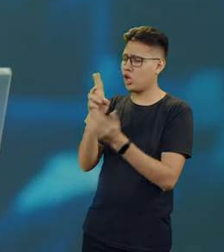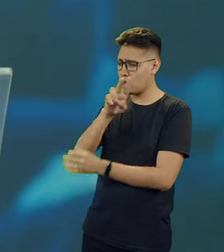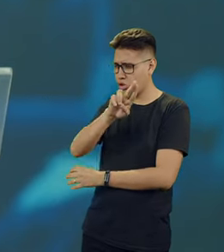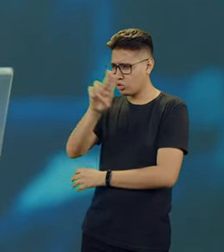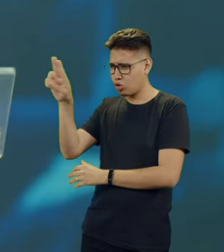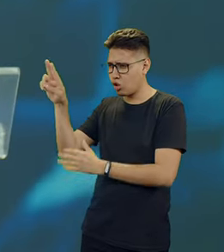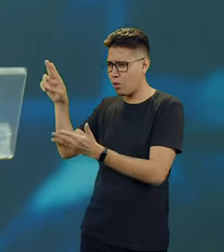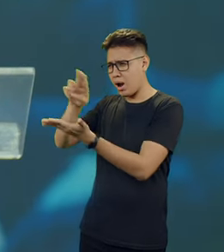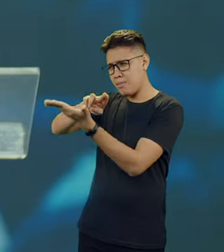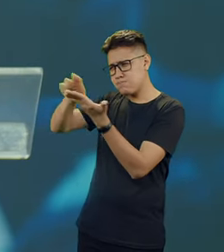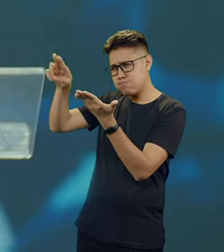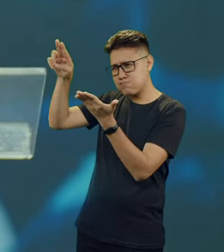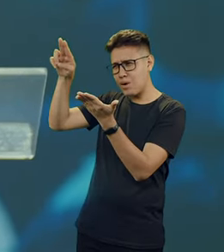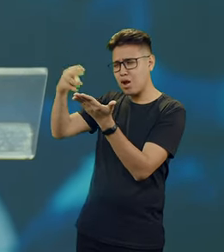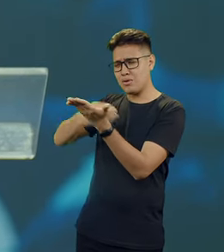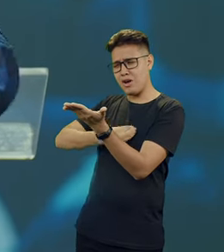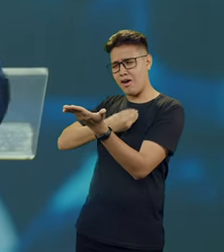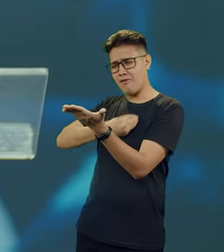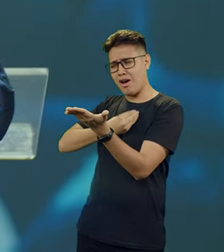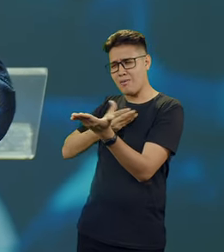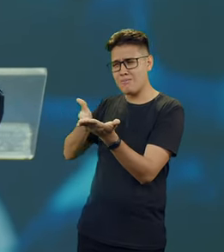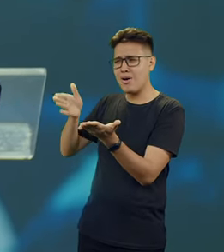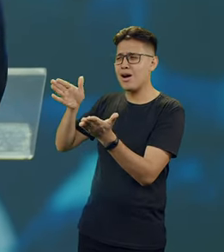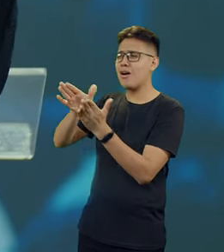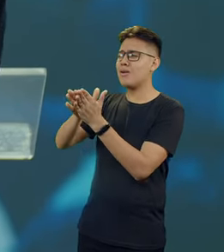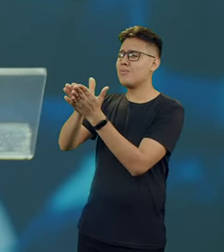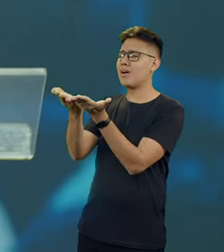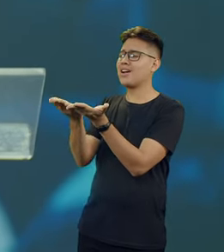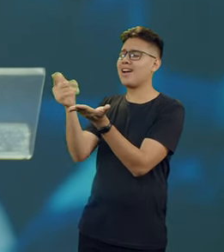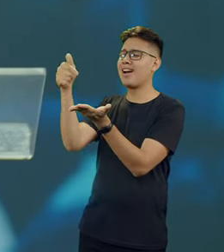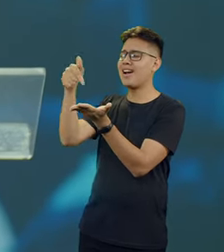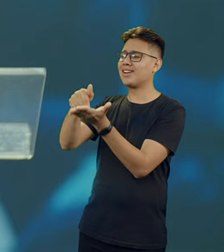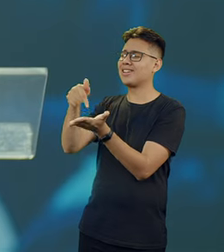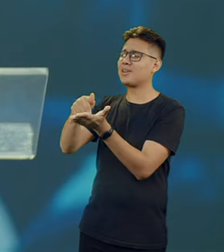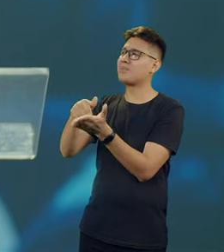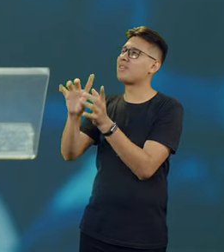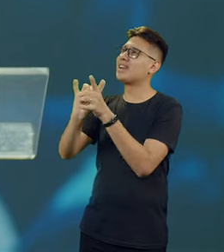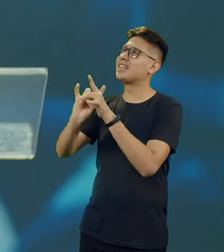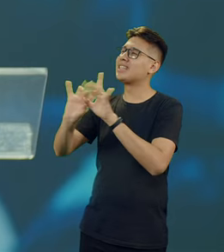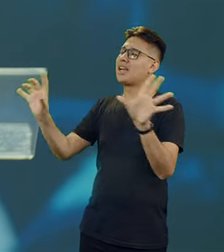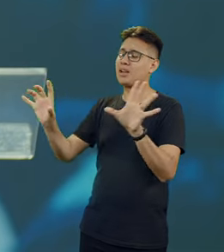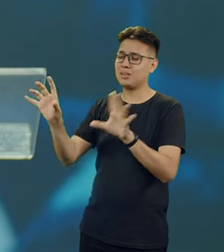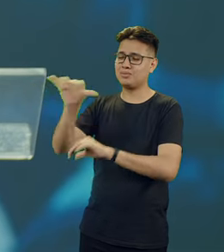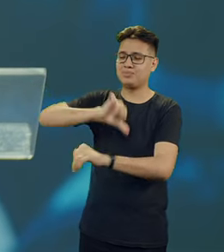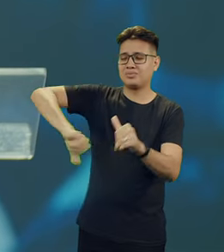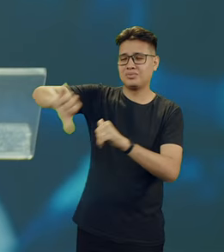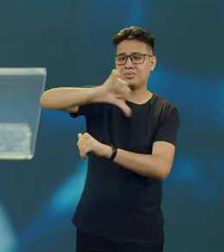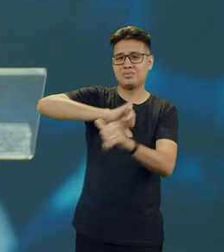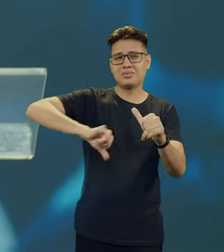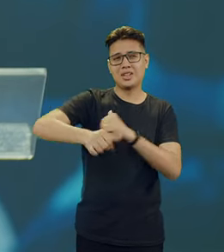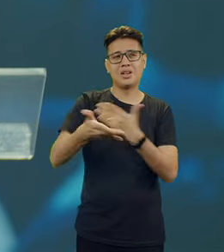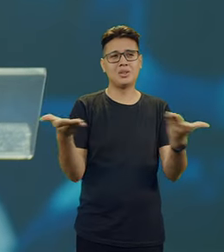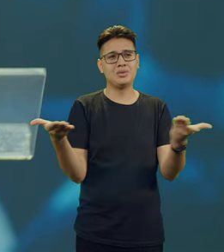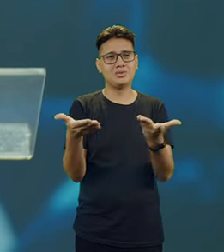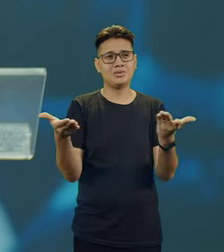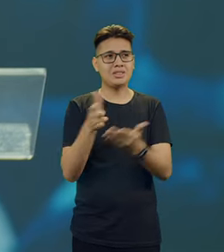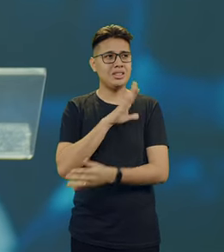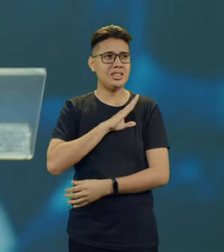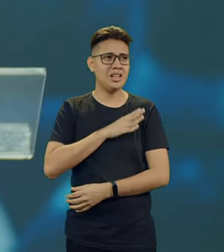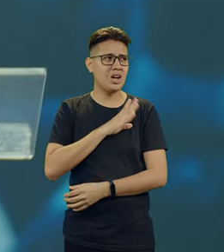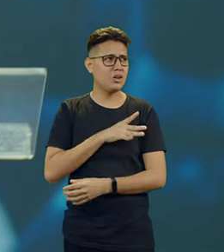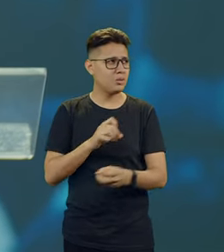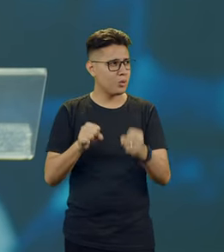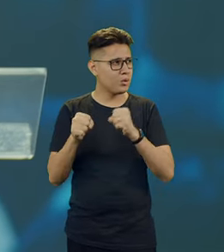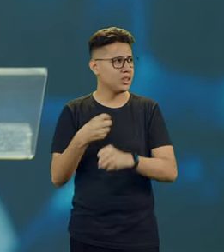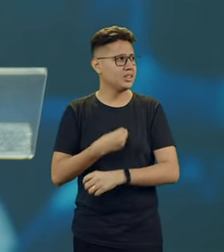estar registrado no livro, no teu livro, no livro da vida, libertando, transformando a partir de hoje, que esses corações